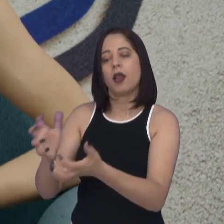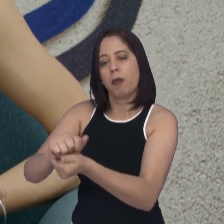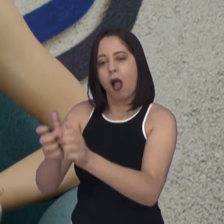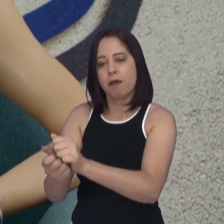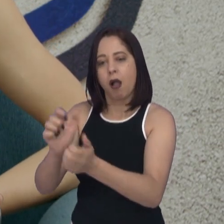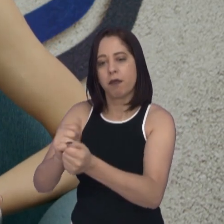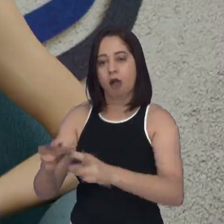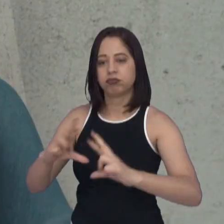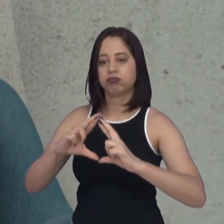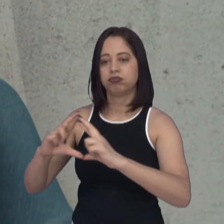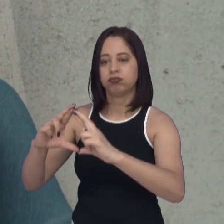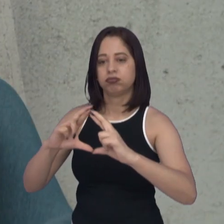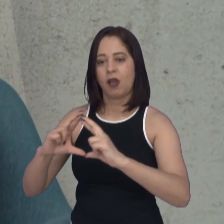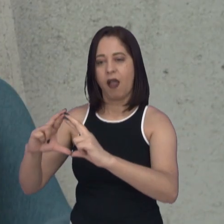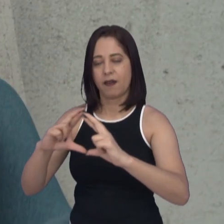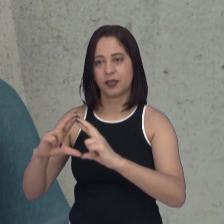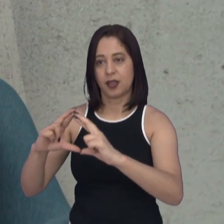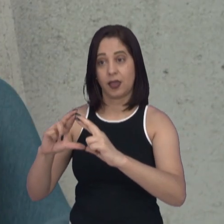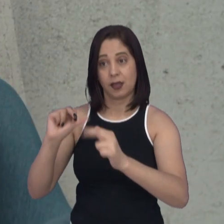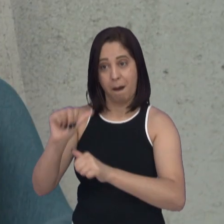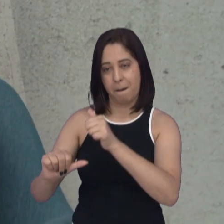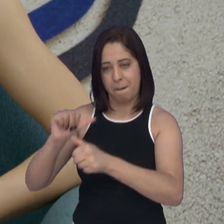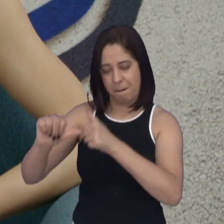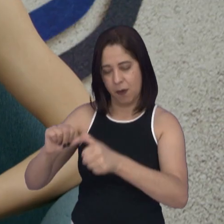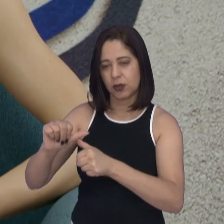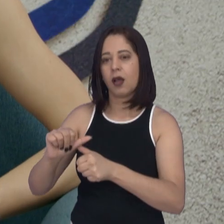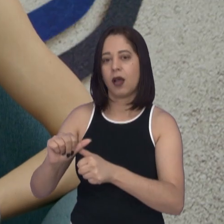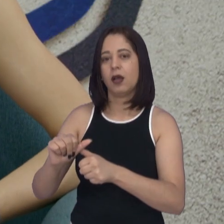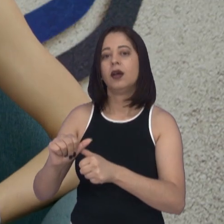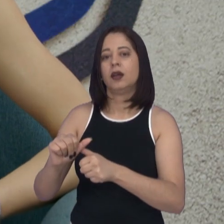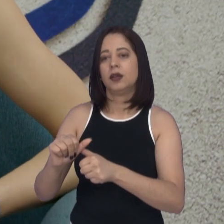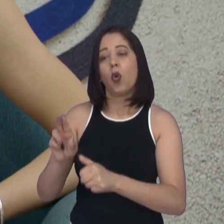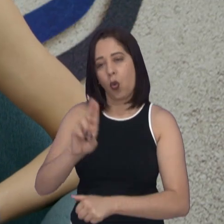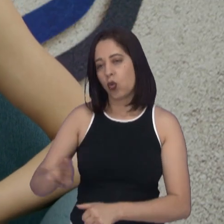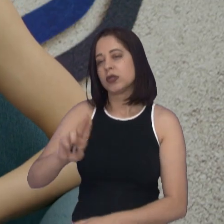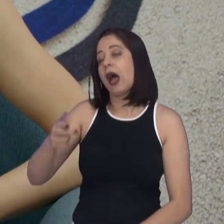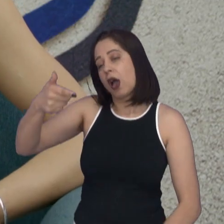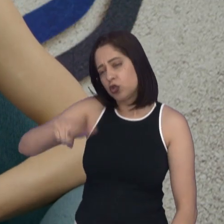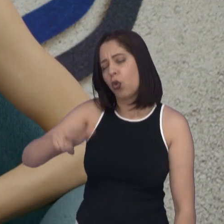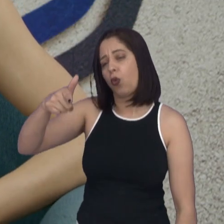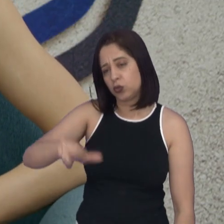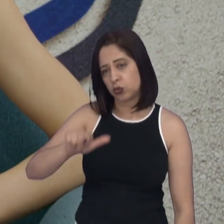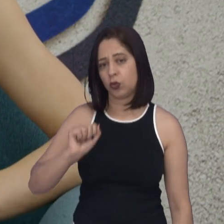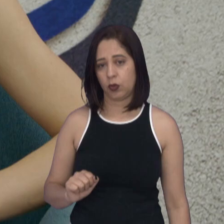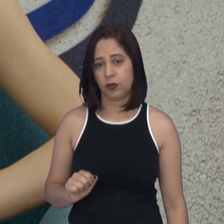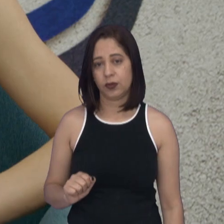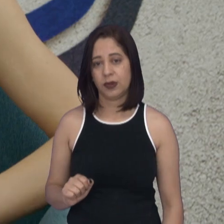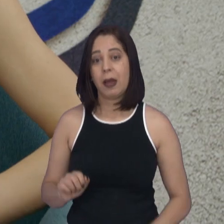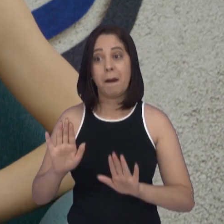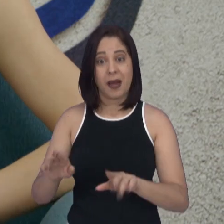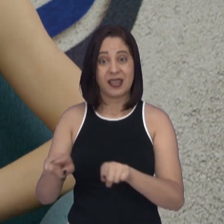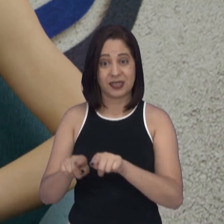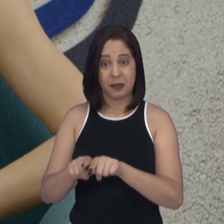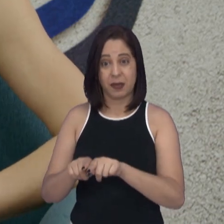Porque se trata de um resíduo, para eles descartarem corretamente, fazer reutilização desse material, enfim. Mas eu fiquei sabendo